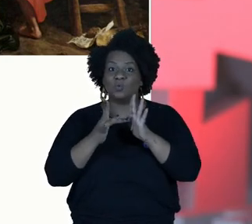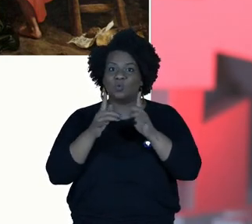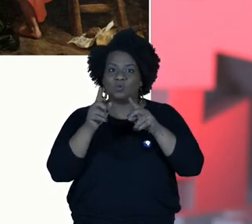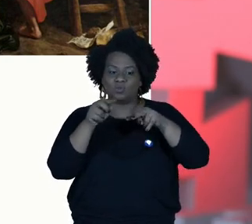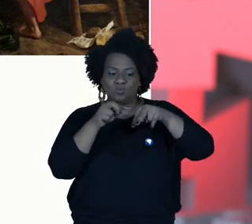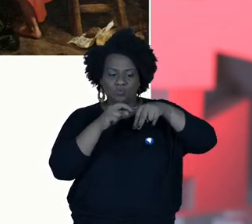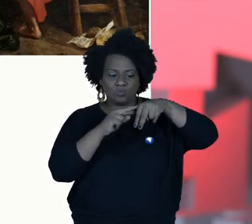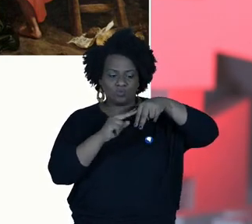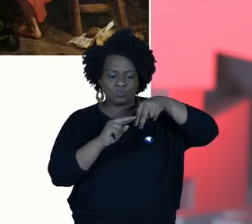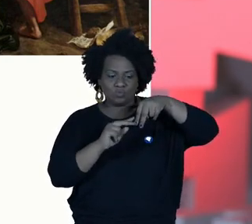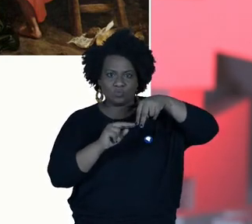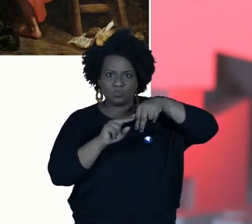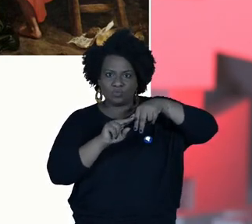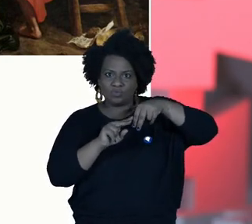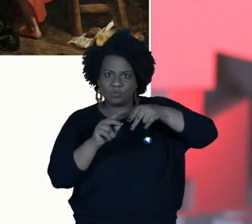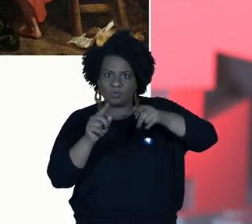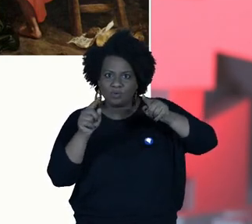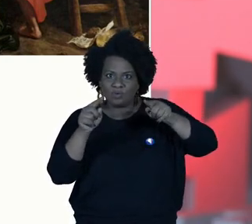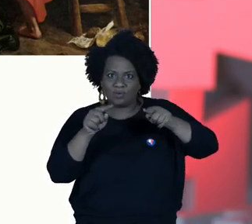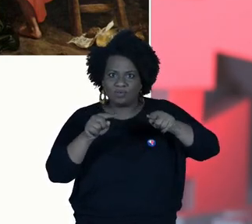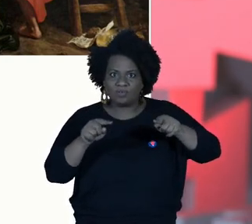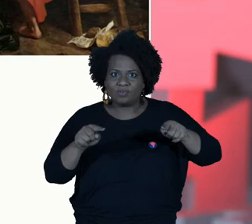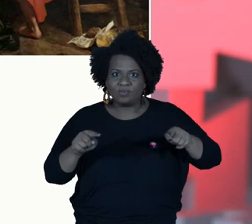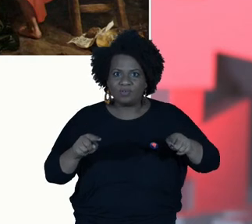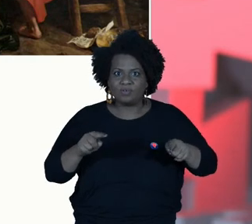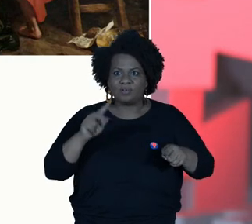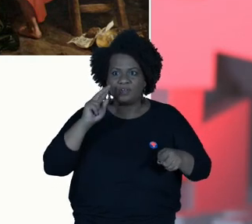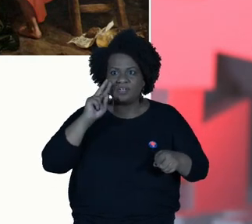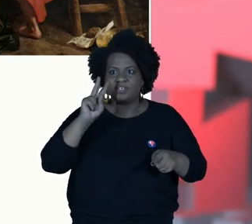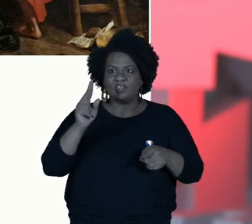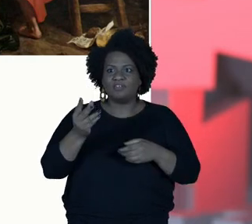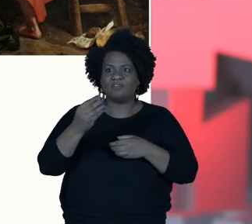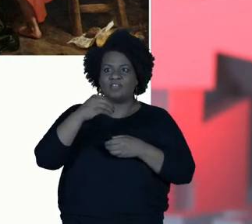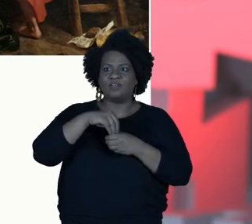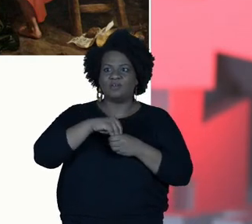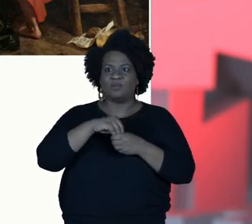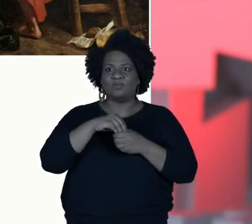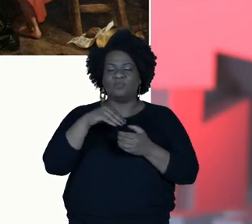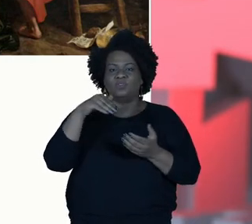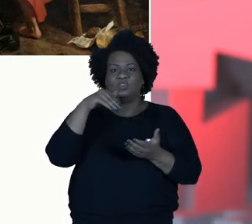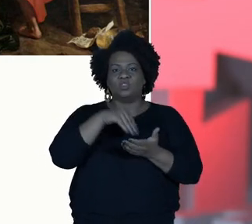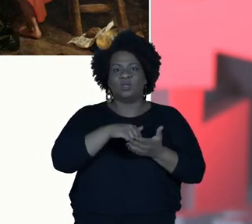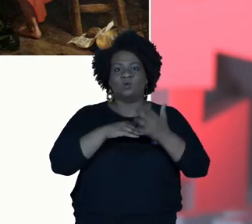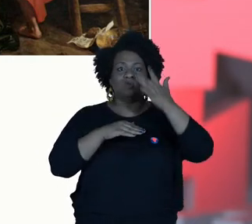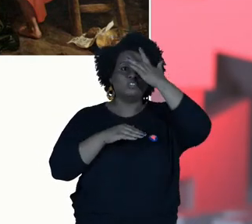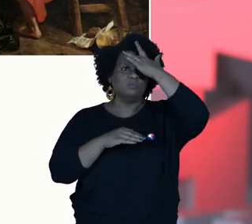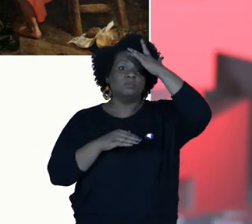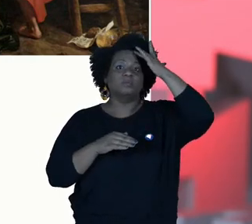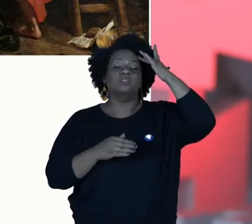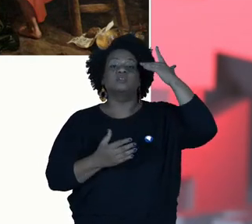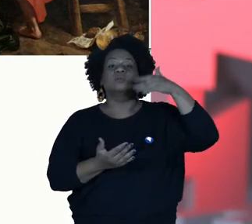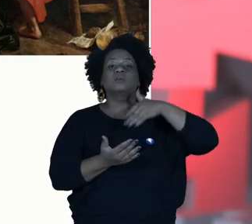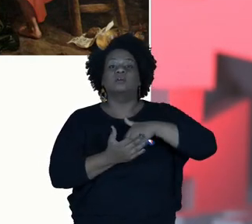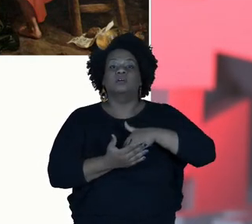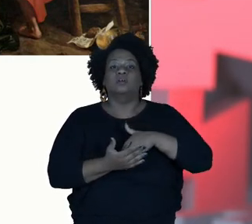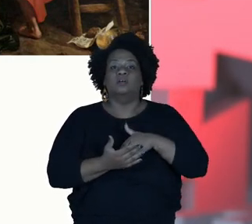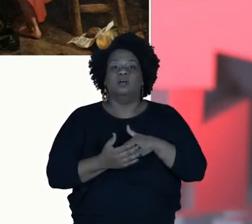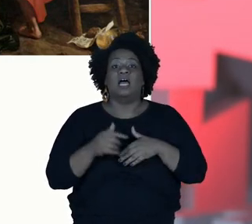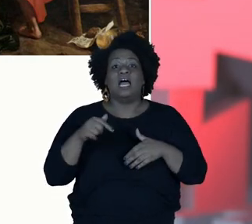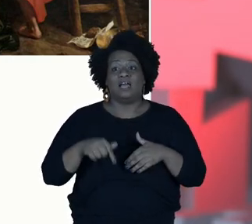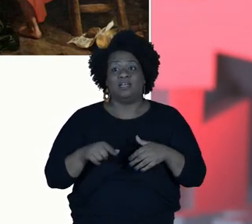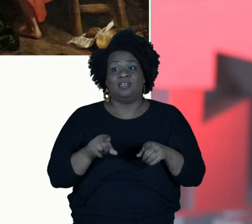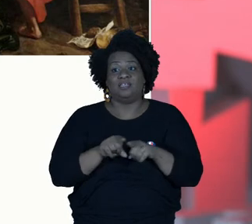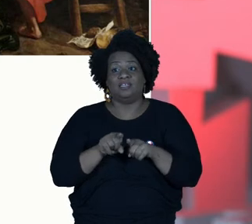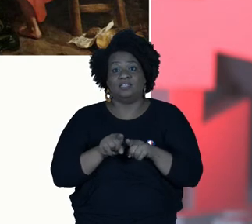pé, e chega aqui finalmente nessa parte inferior da última personagem que está abaixo. Aqui também a gente